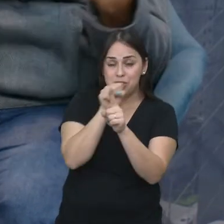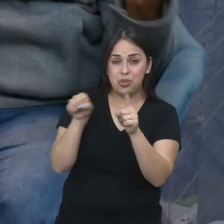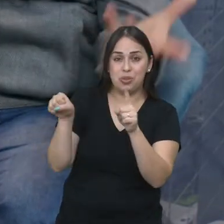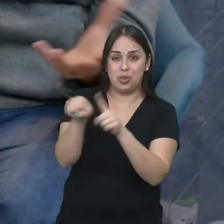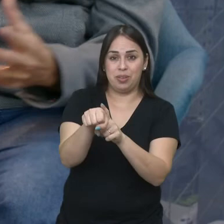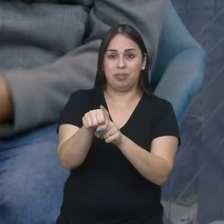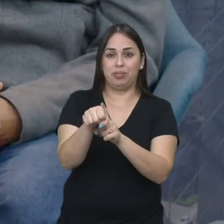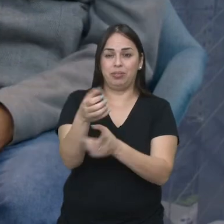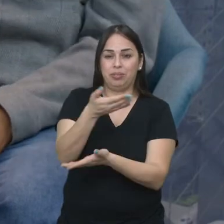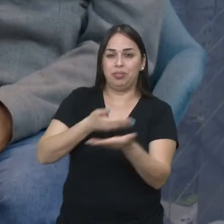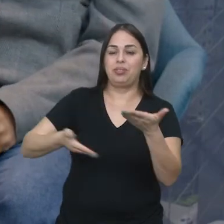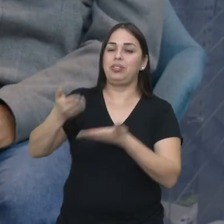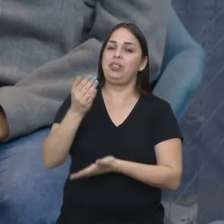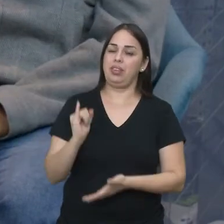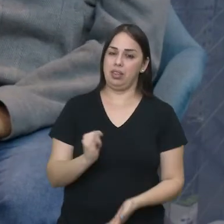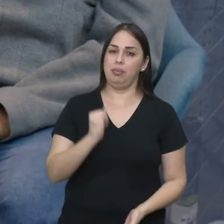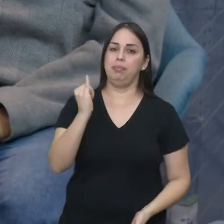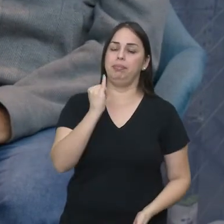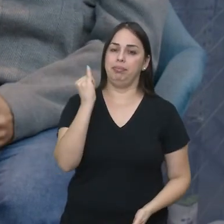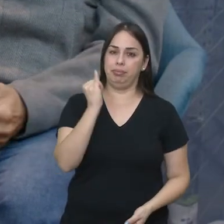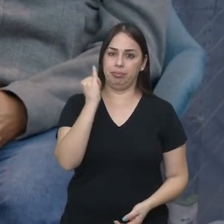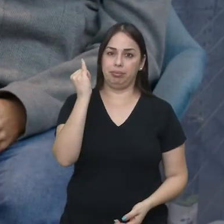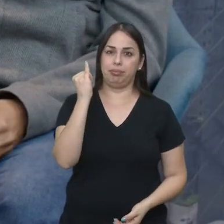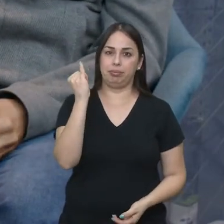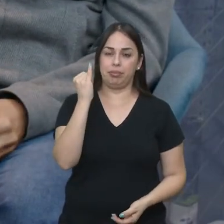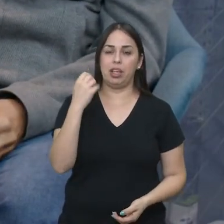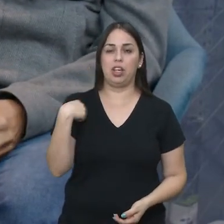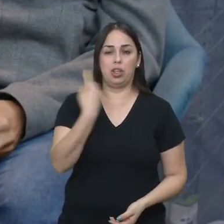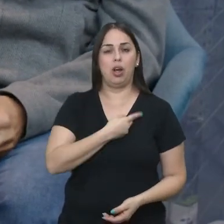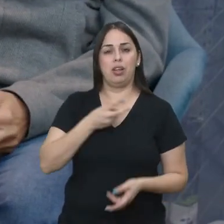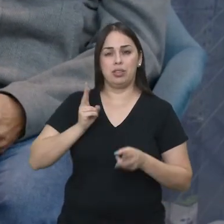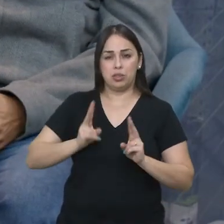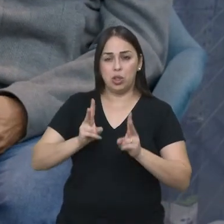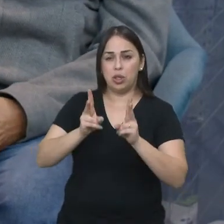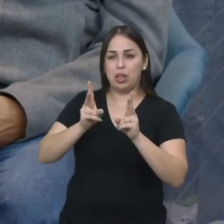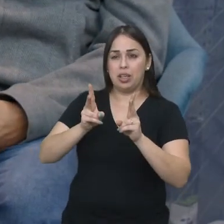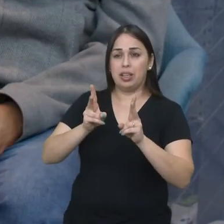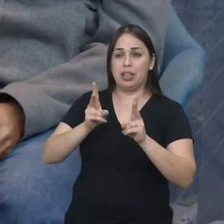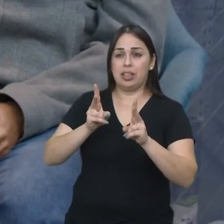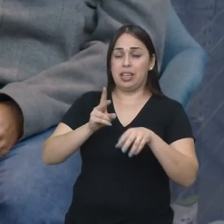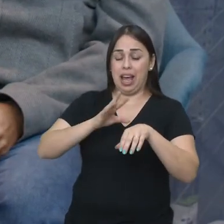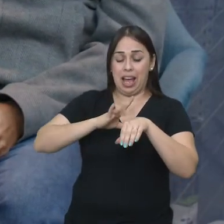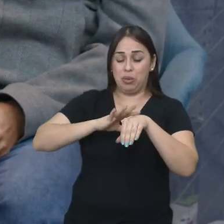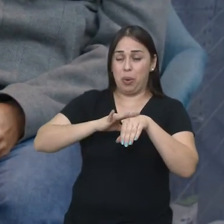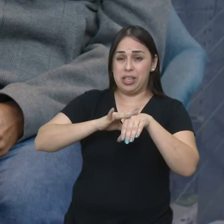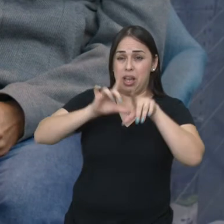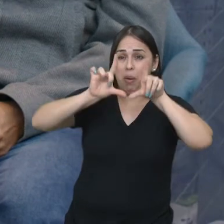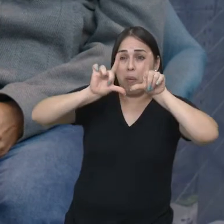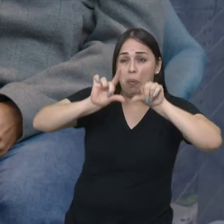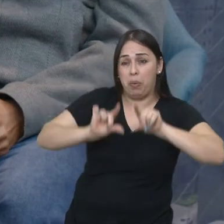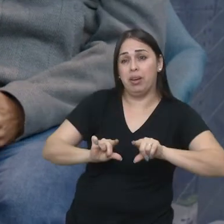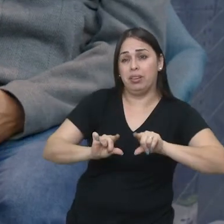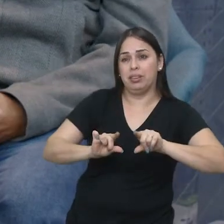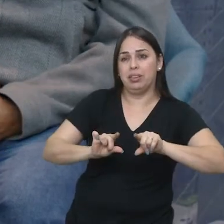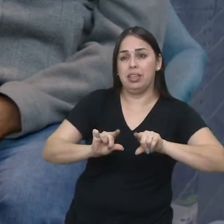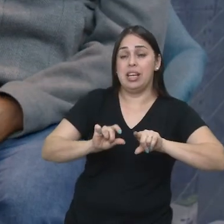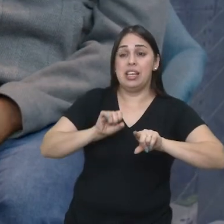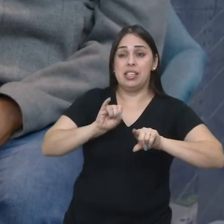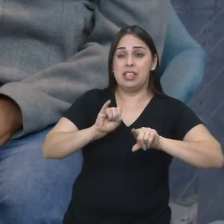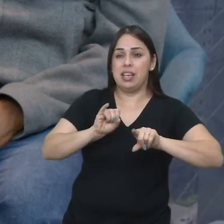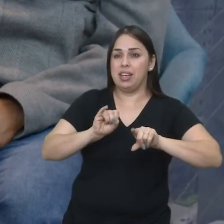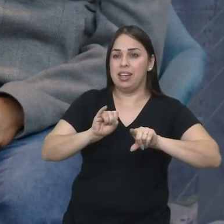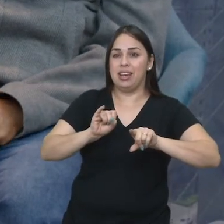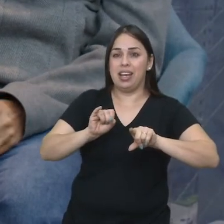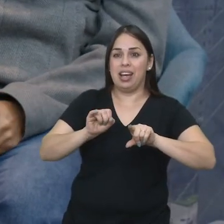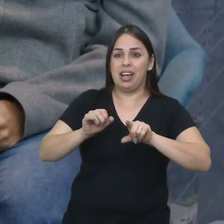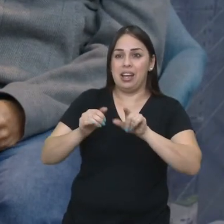que é a coisa mais importante, e que a gente continue com índices baixos de doenças. Se a gente não melhorar a nossa